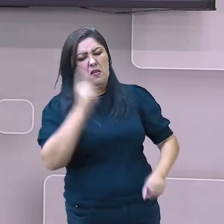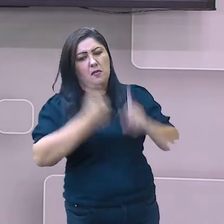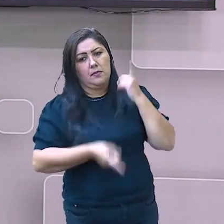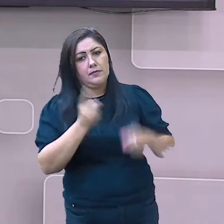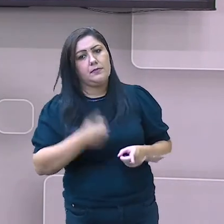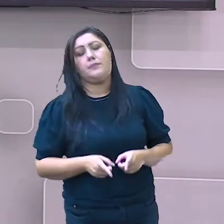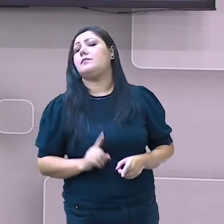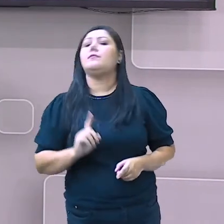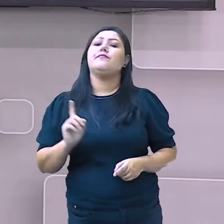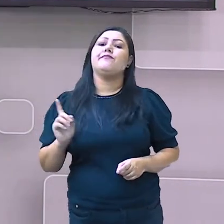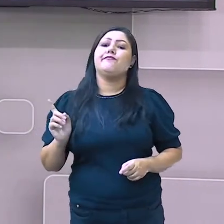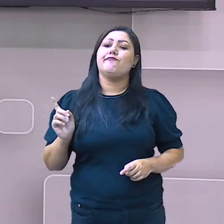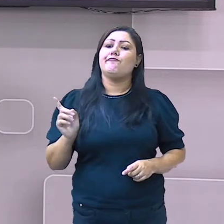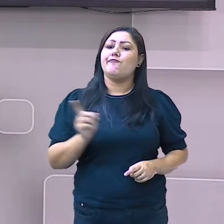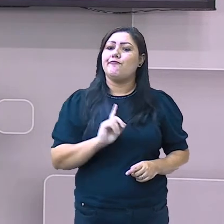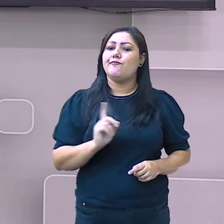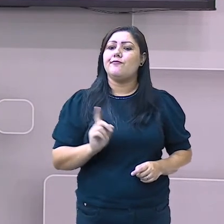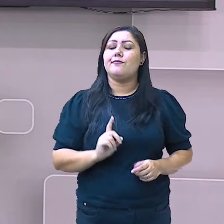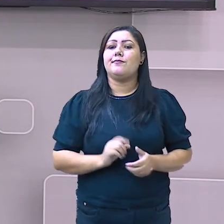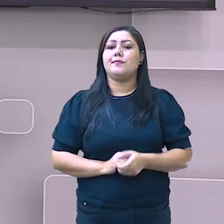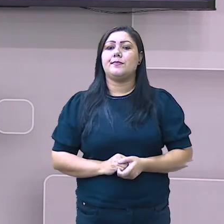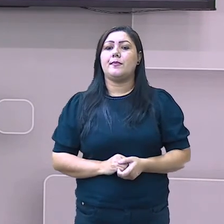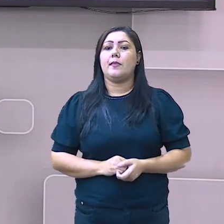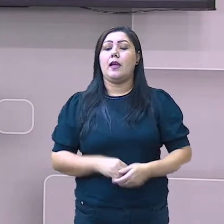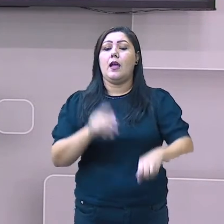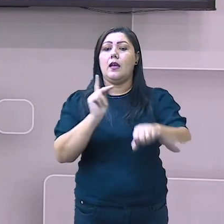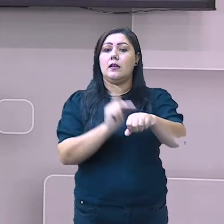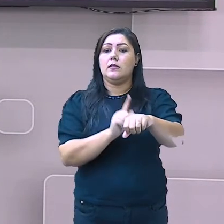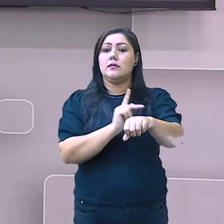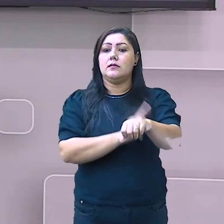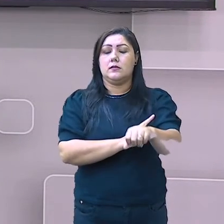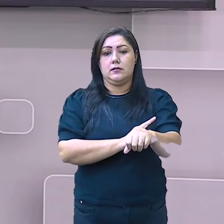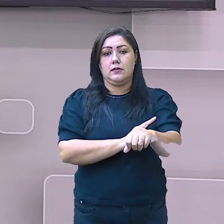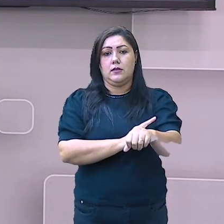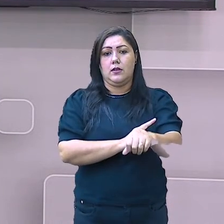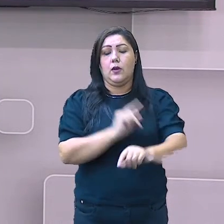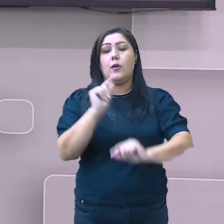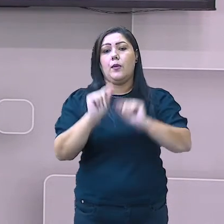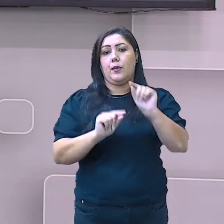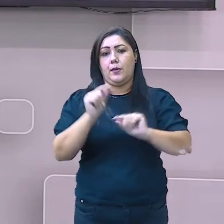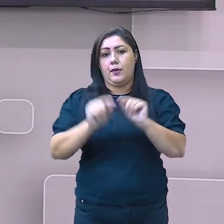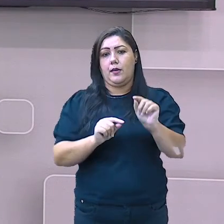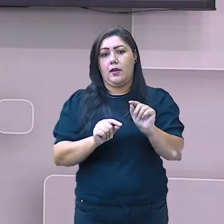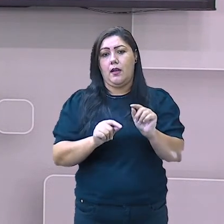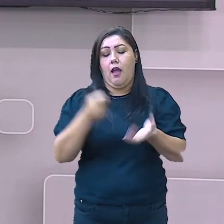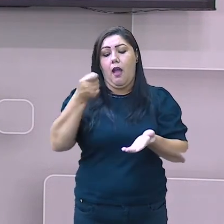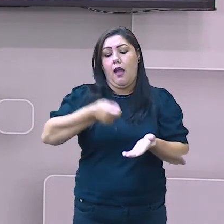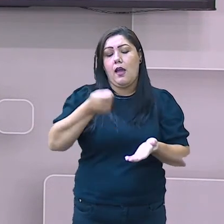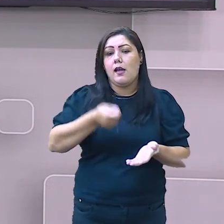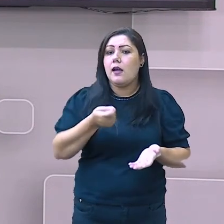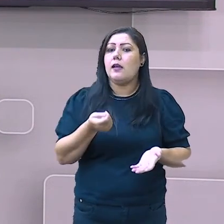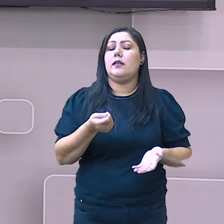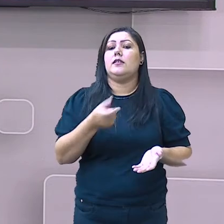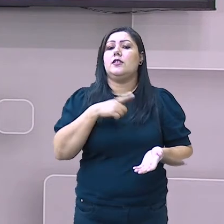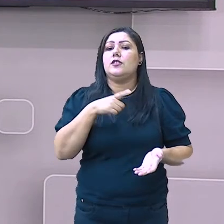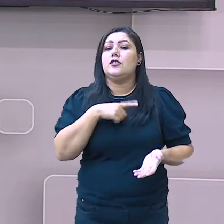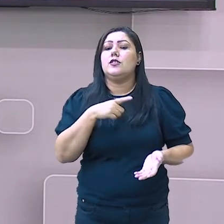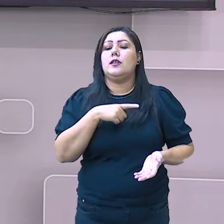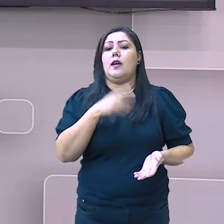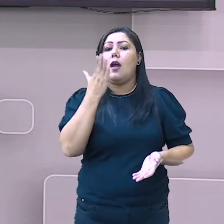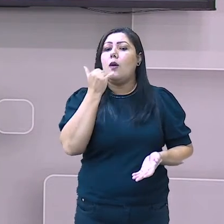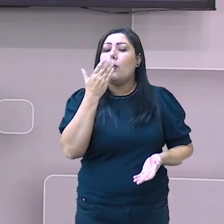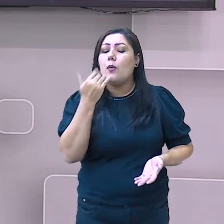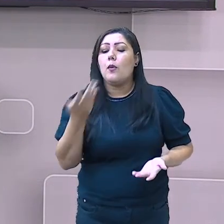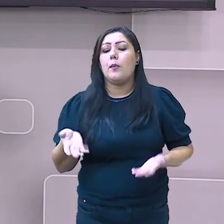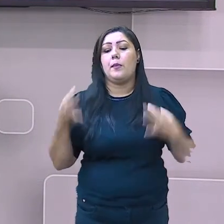homens. Outra prática pedagógica era garantir a todos os alunos a alimentação, os uniformes e